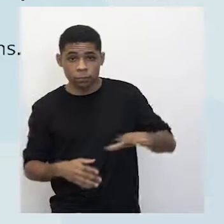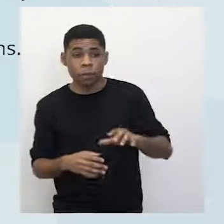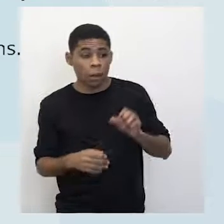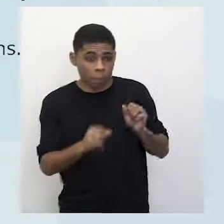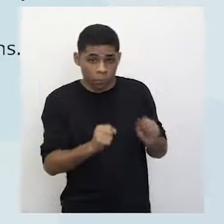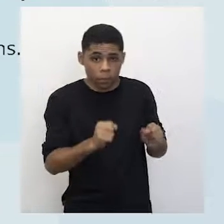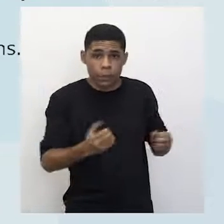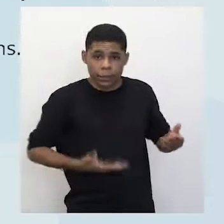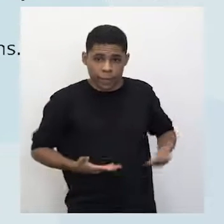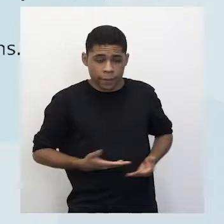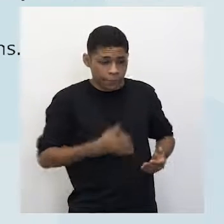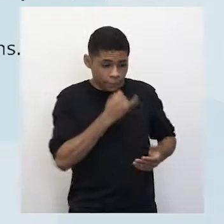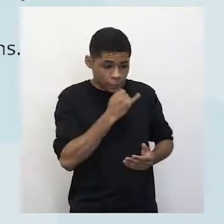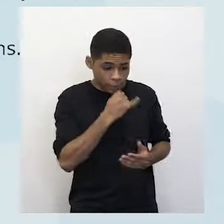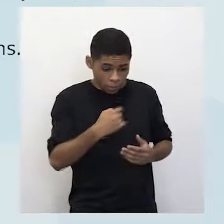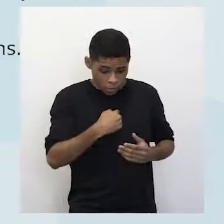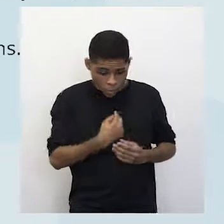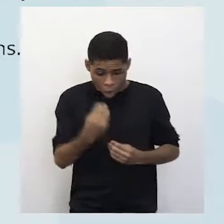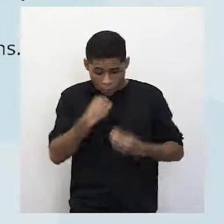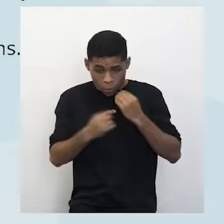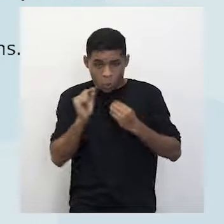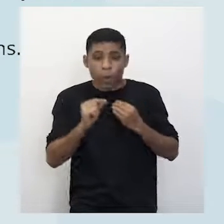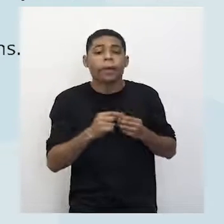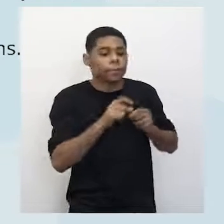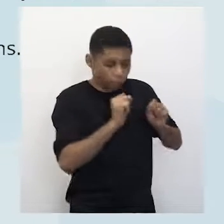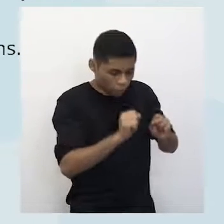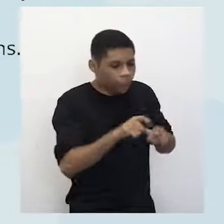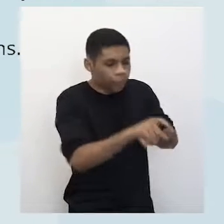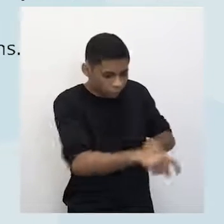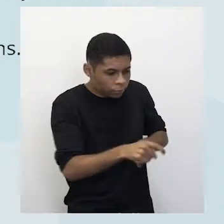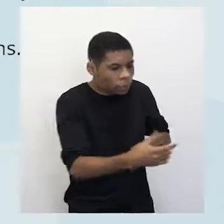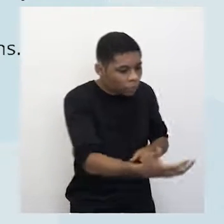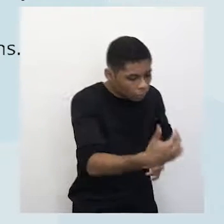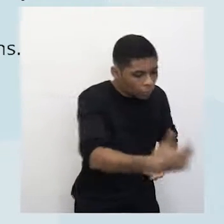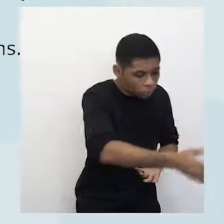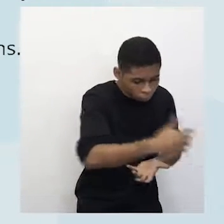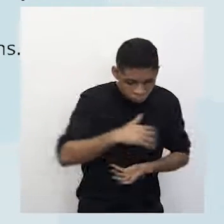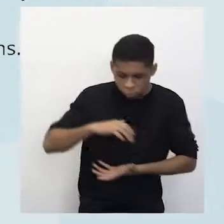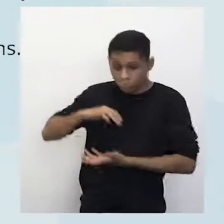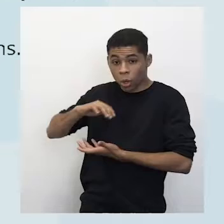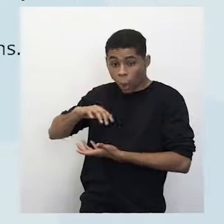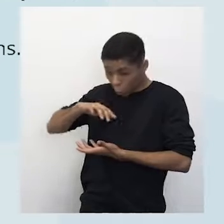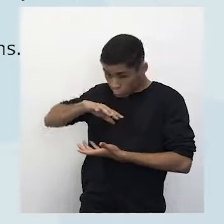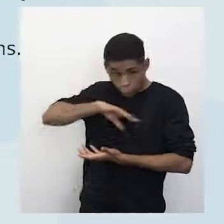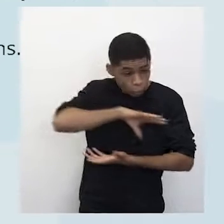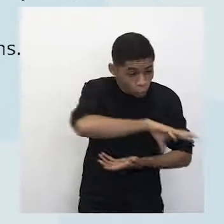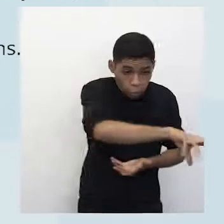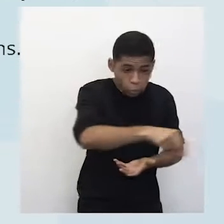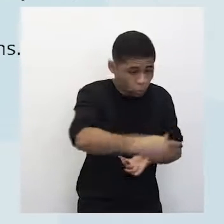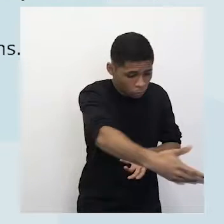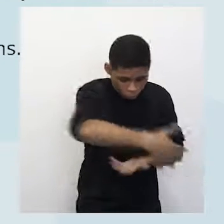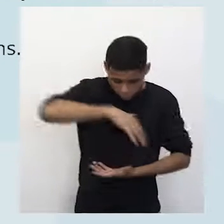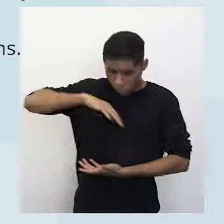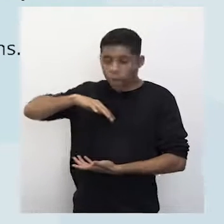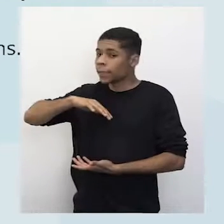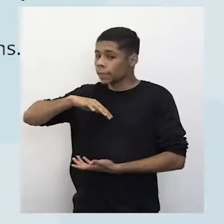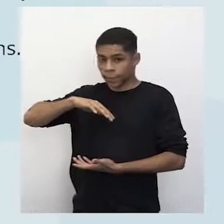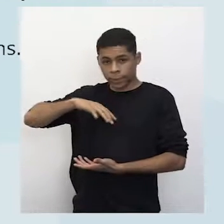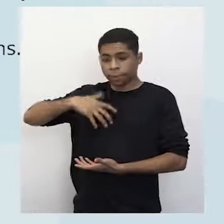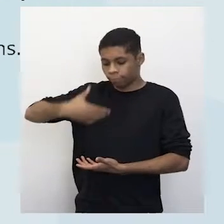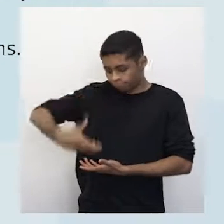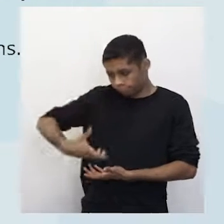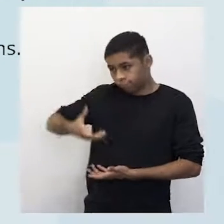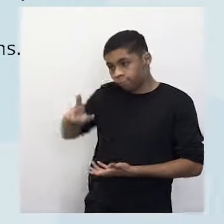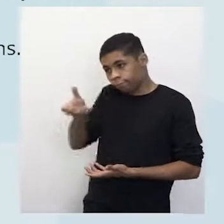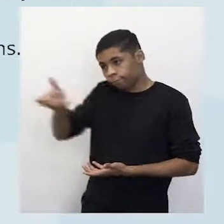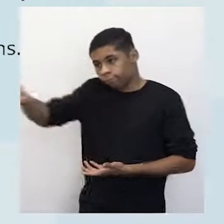poderia tirar dela o seu sustento, mas ele não ficava com o total da produção dessa terra, parte ia para o senhor